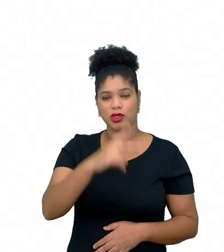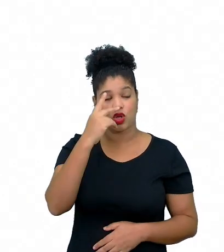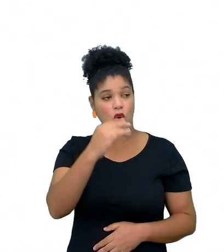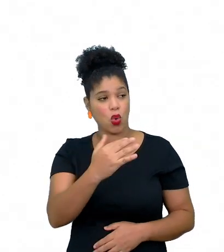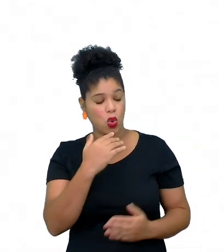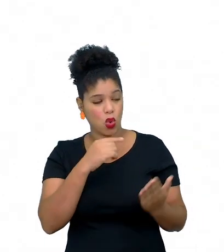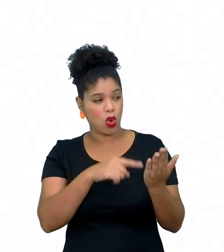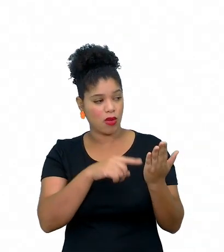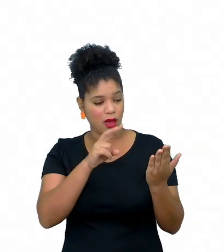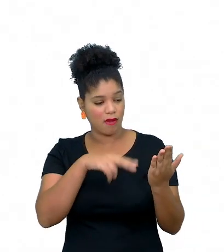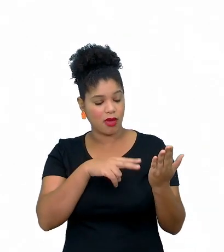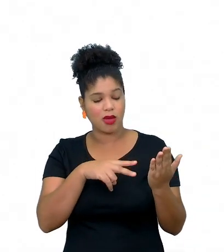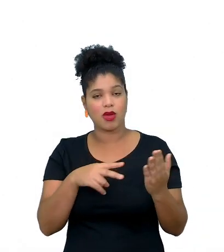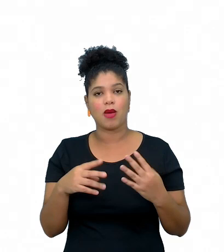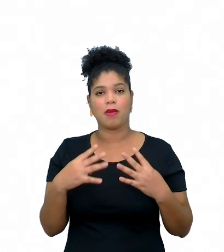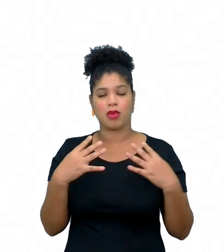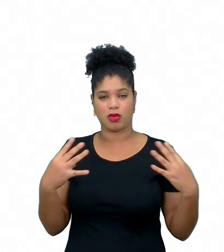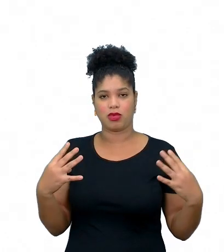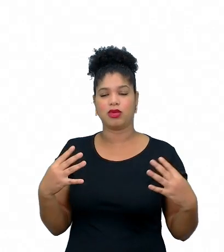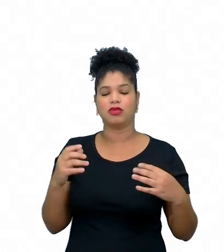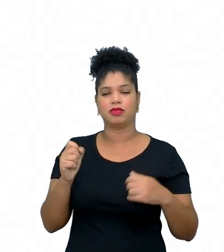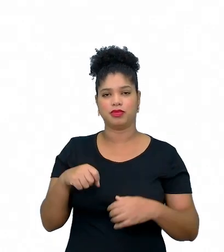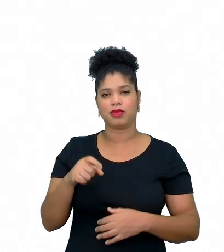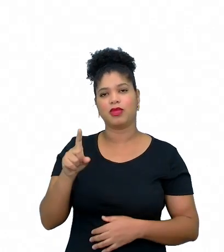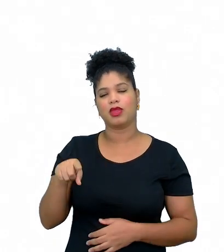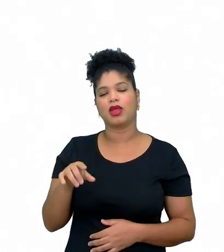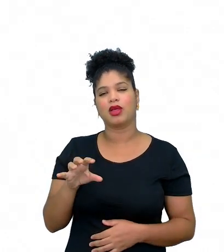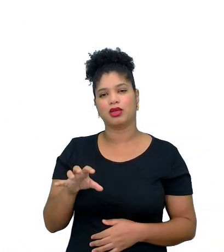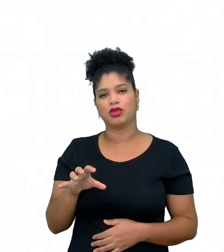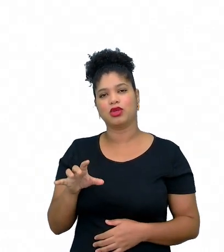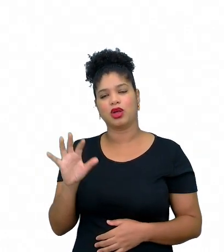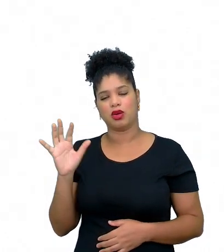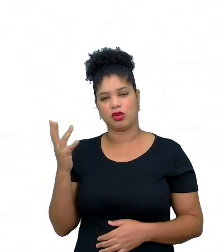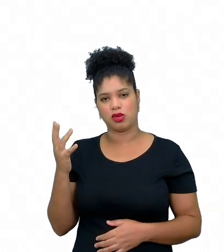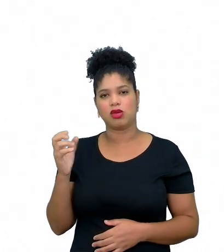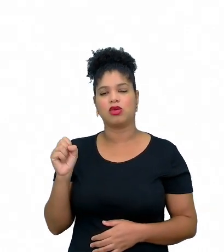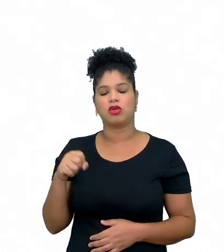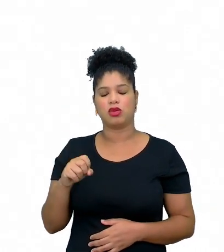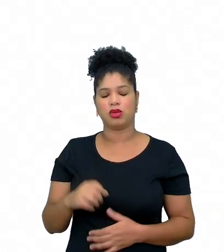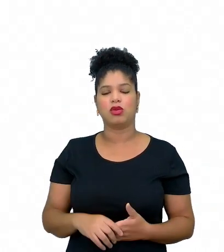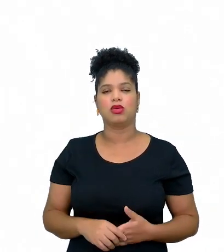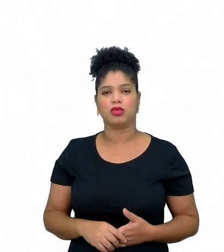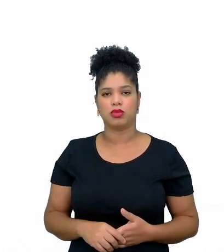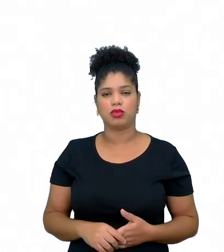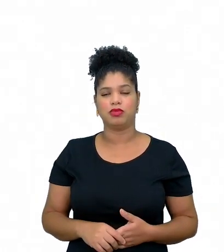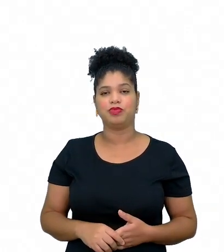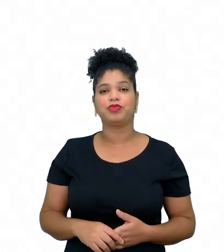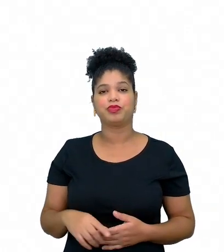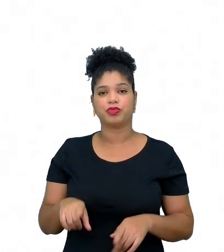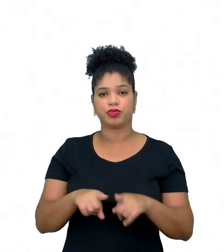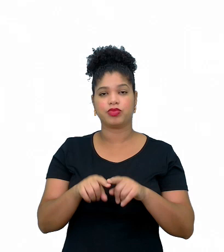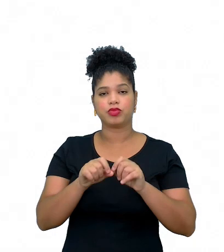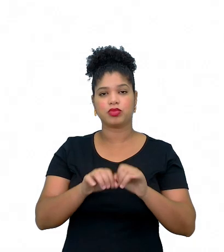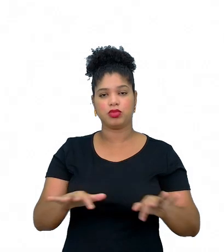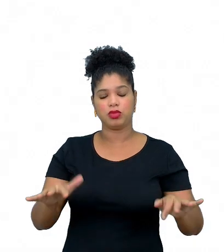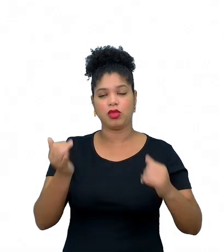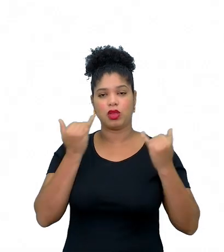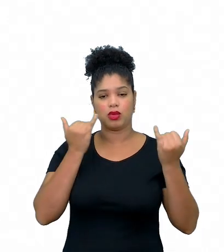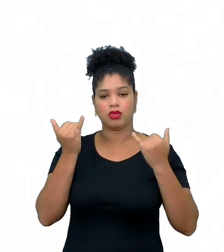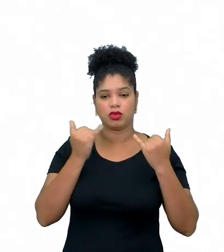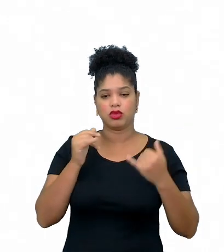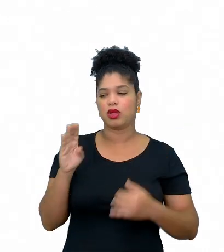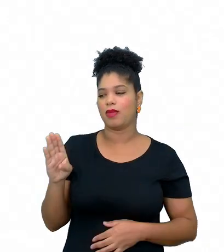no público-alvo. E foi isso que aconteceu, até que foi lançada a notícia B